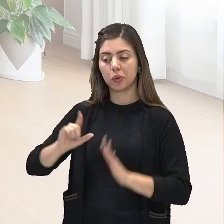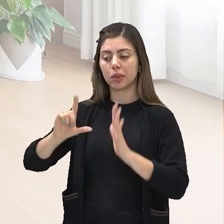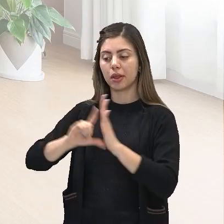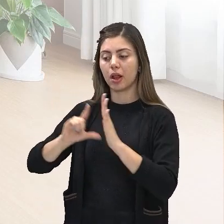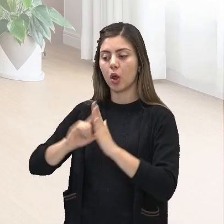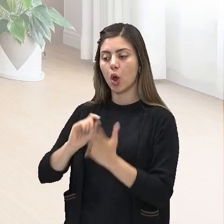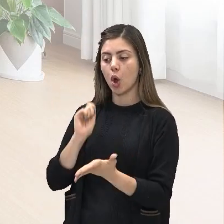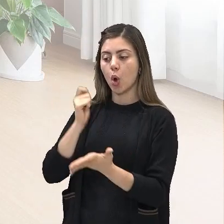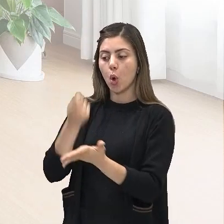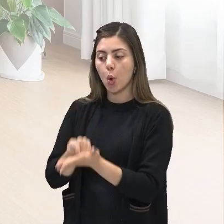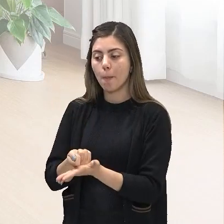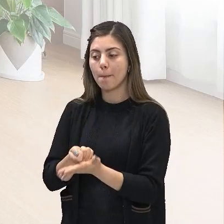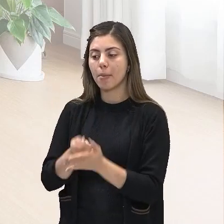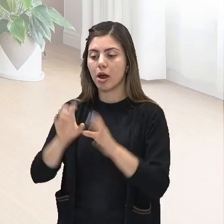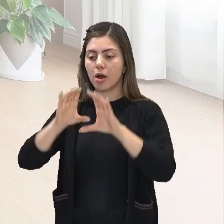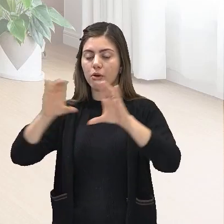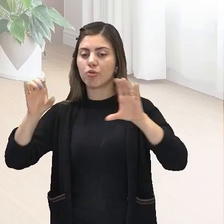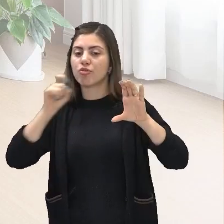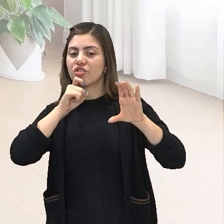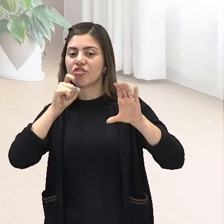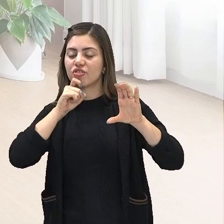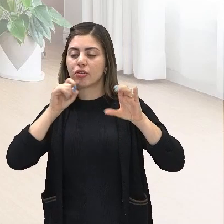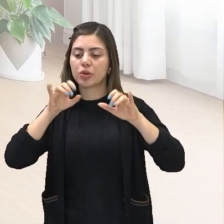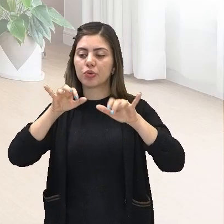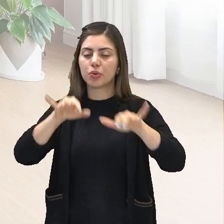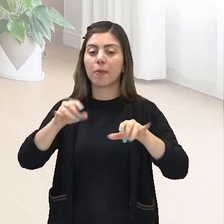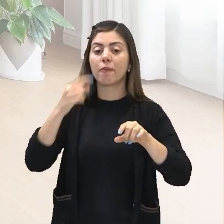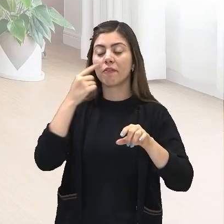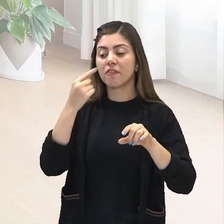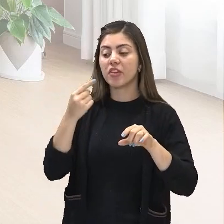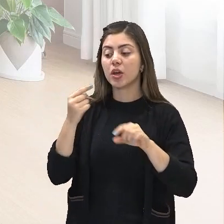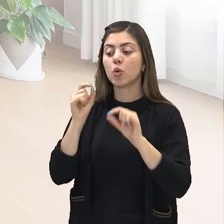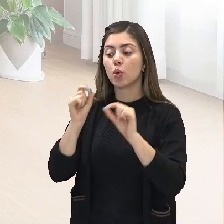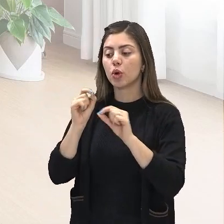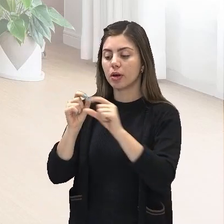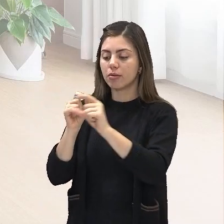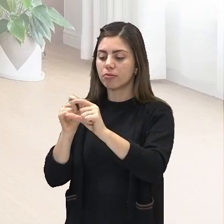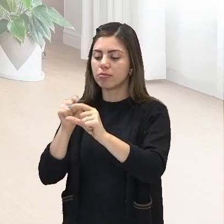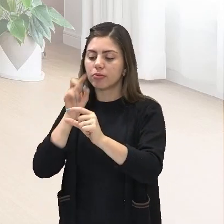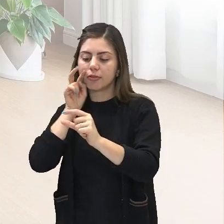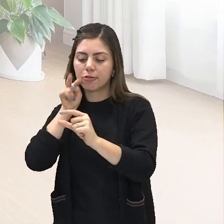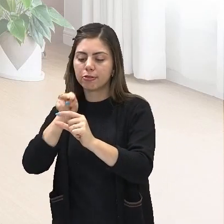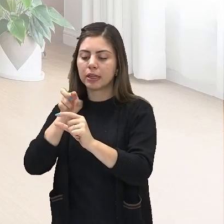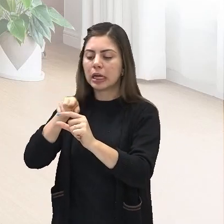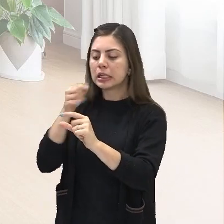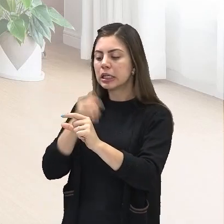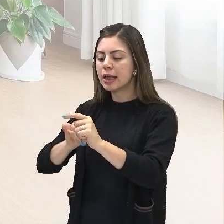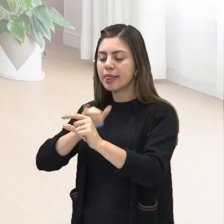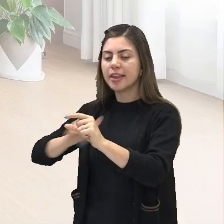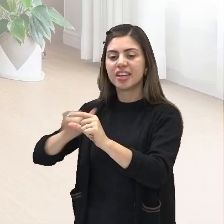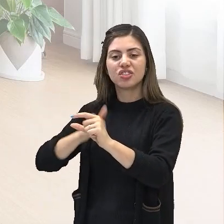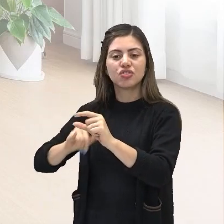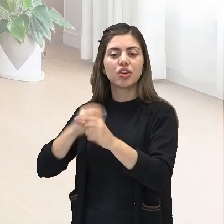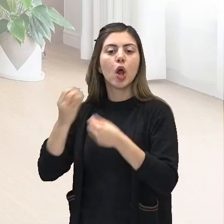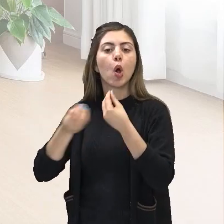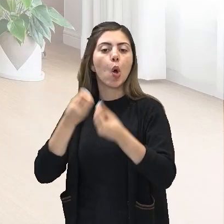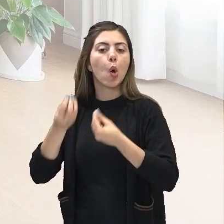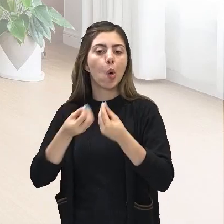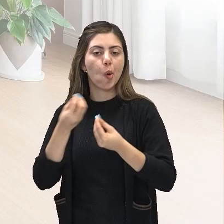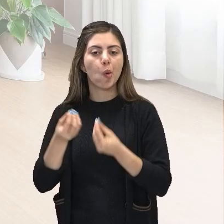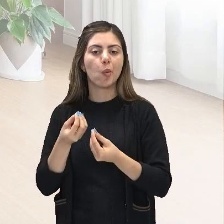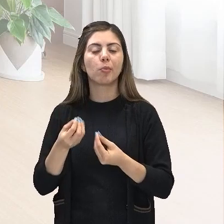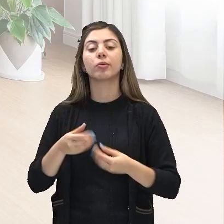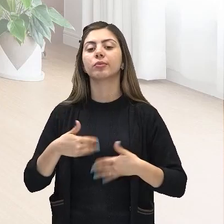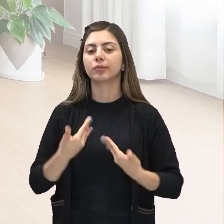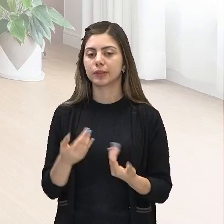esse produto, verifica um selo que ele tem lá mostrando a quantidade de energia ali que ele vai consumir. Todos os equipamentos vão ter esse selo